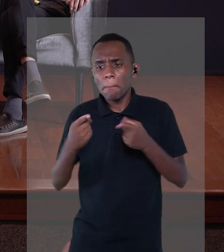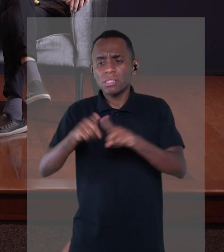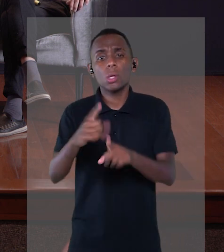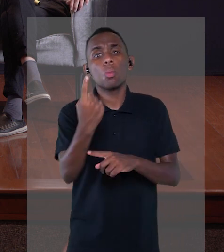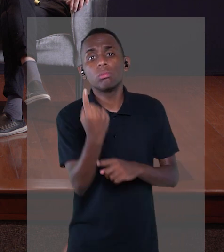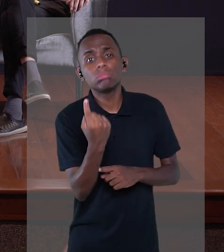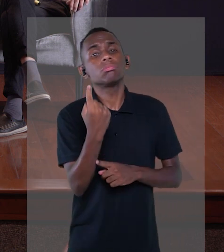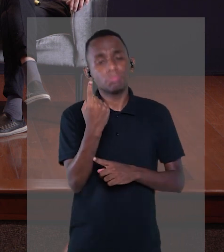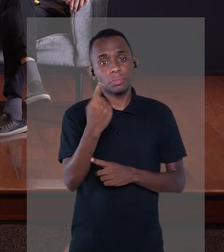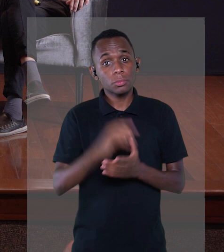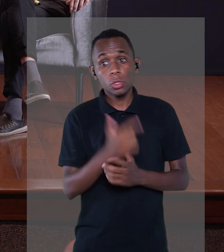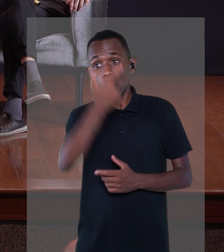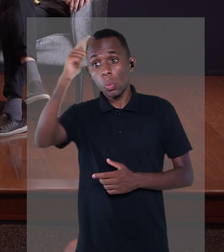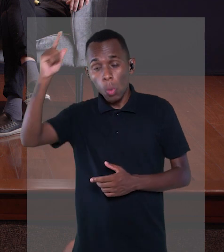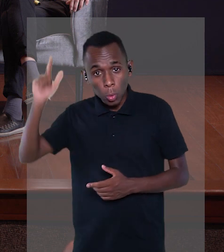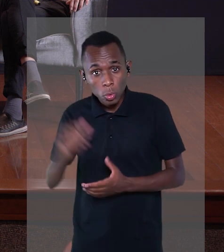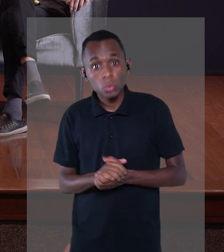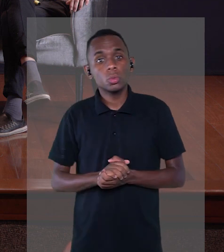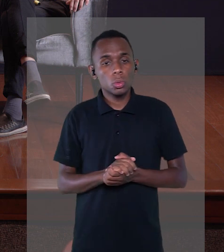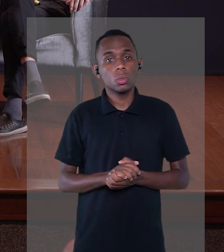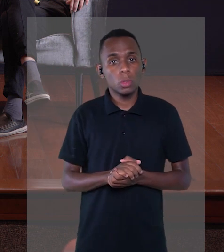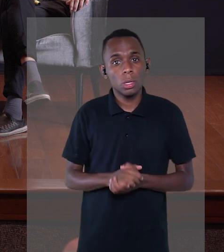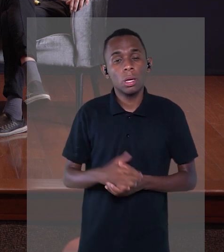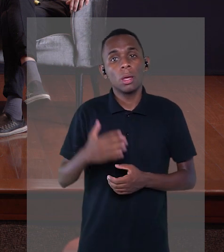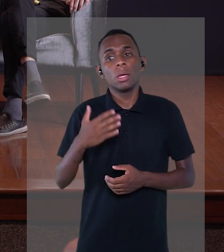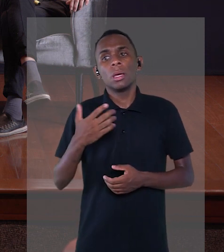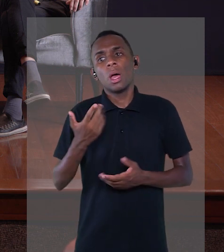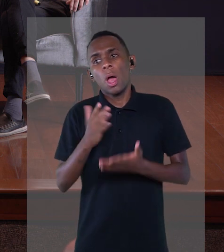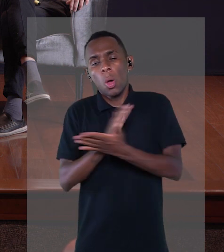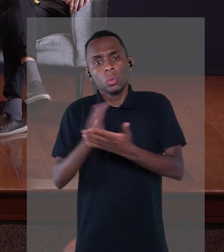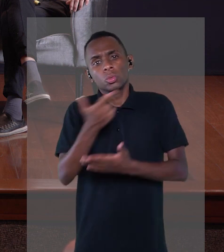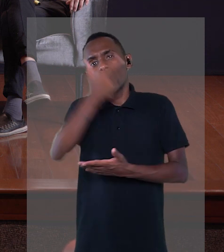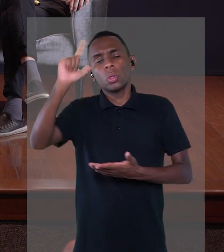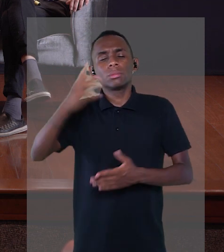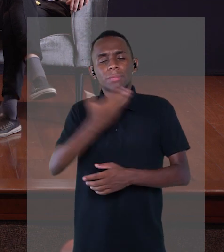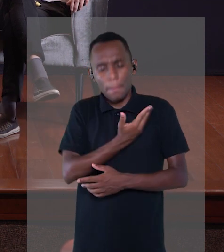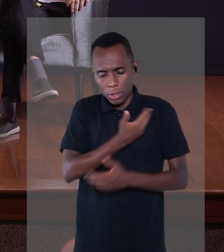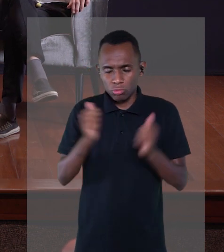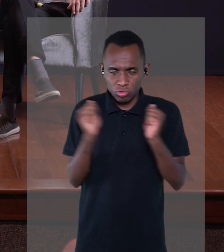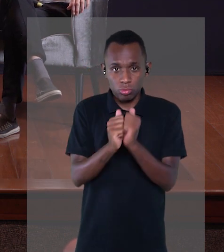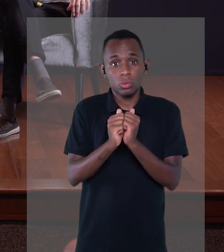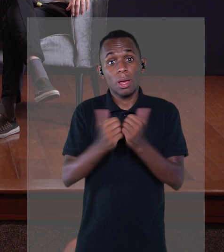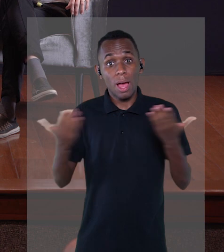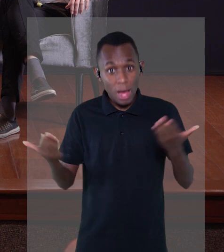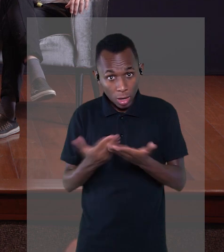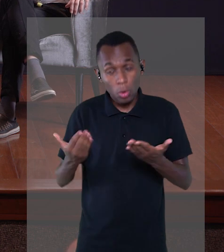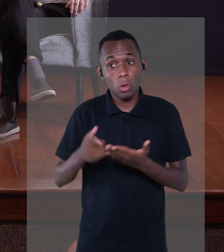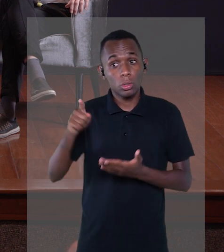parceiro. Os outros discos eu dividi com muitos amigos, né? As canções. E esse agora, como o Sérgio escreveu, Puro